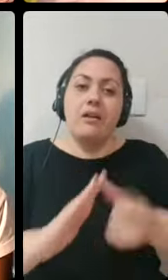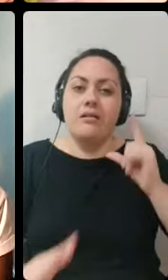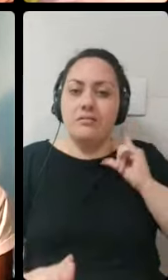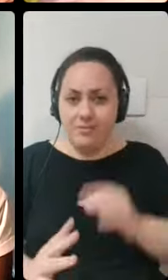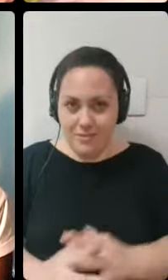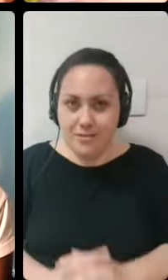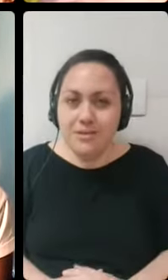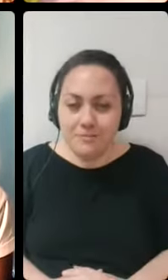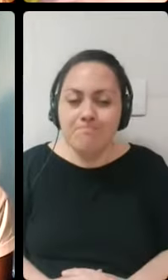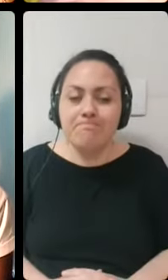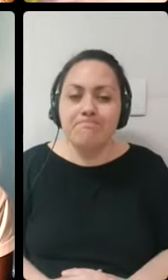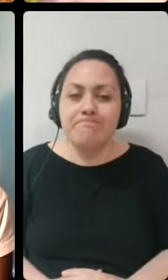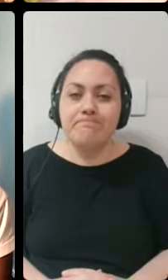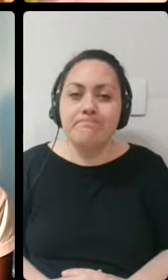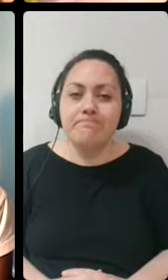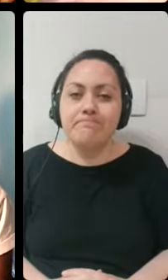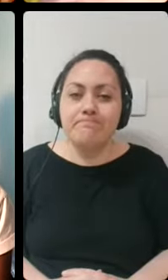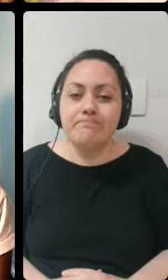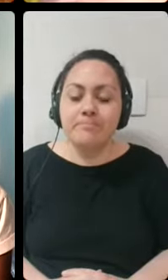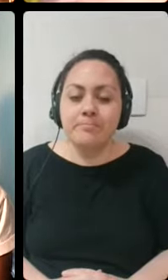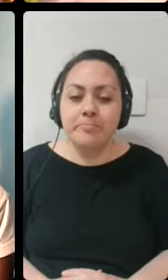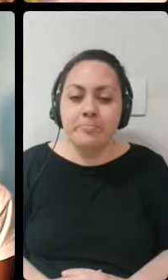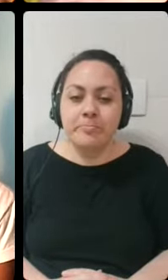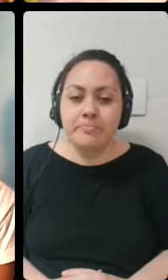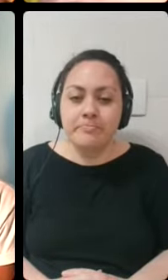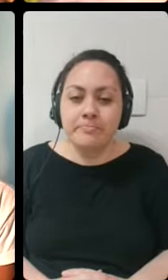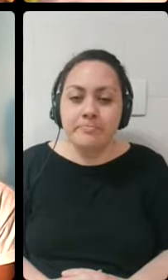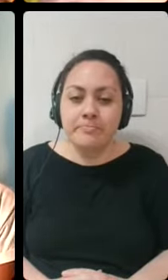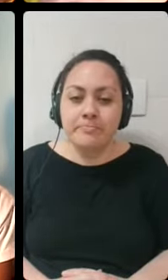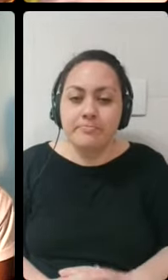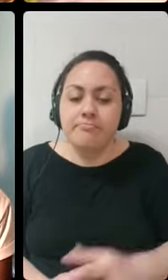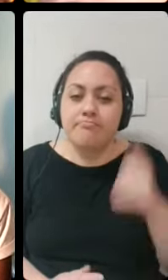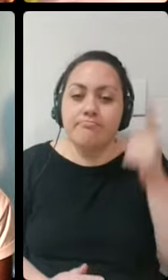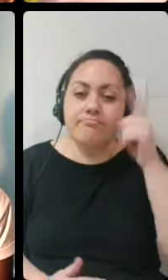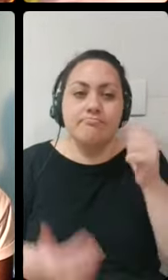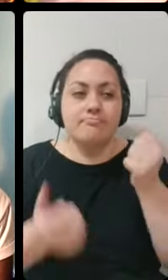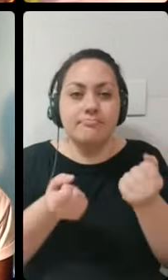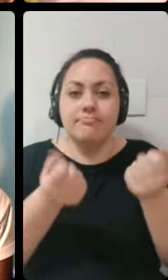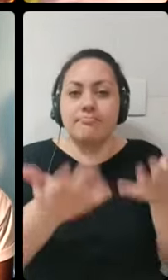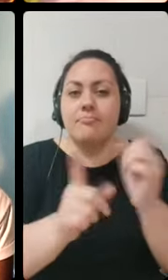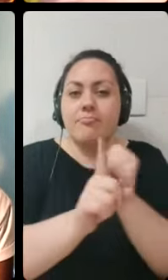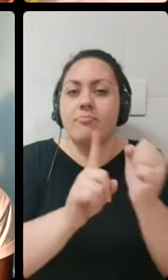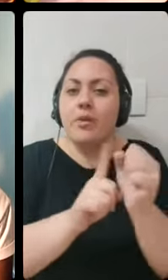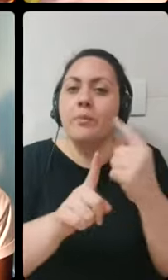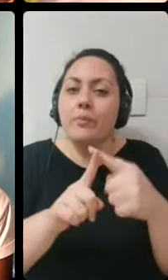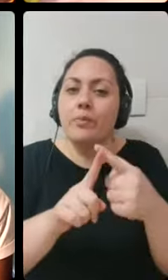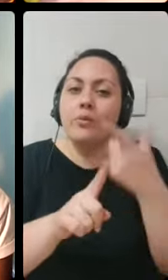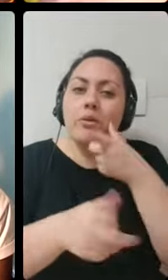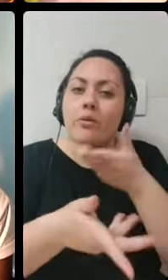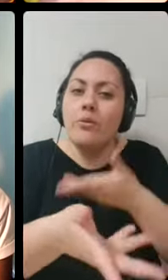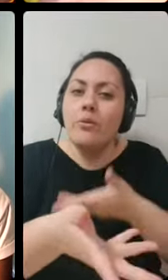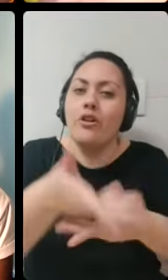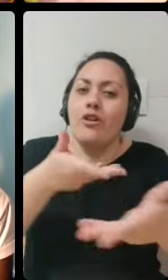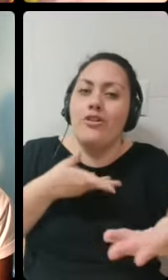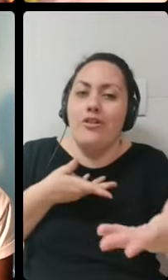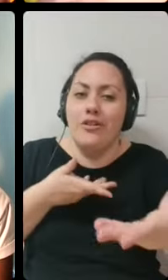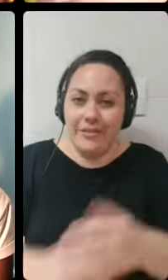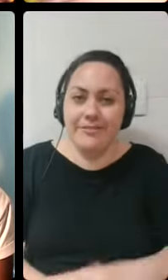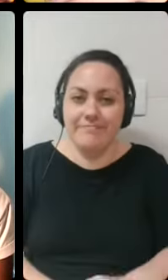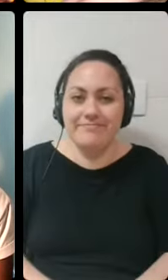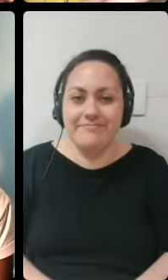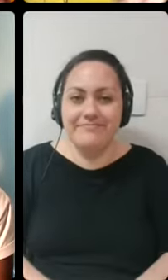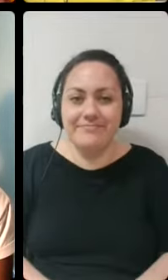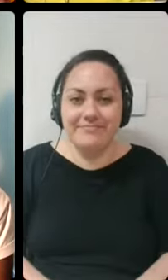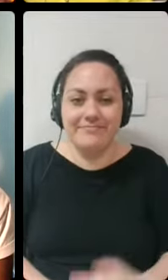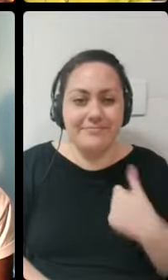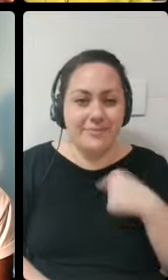aquela comunidade, no sentido exatamente de promover essas trocas com a comunidade, né? Eu estou me metendo um